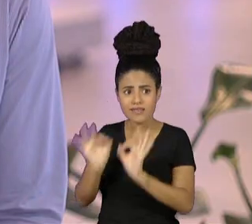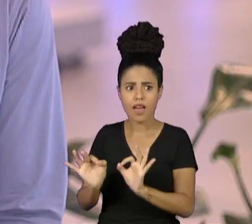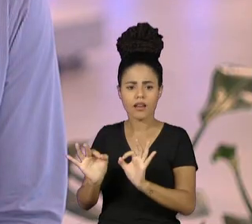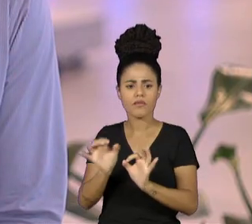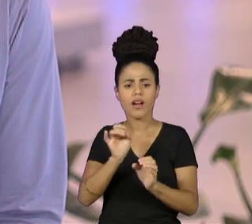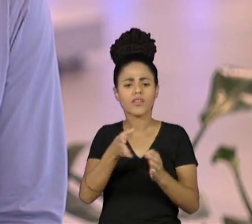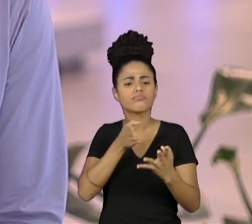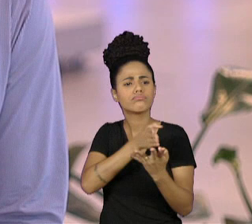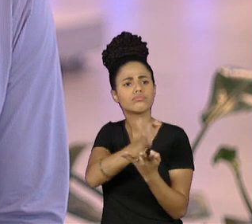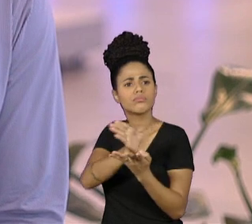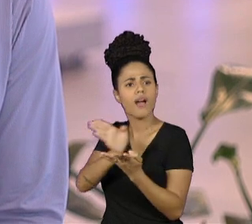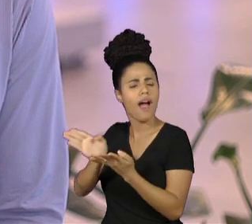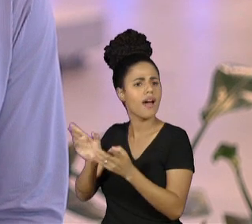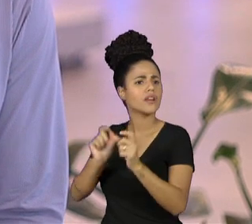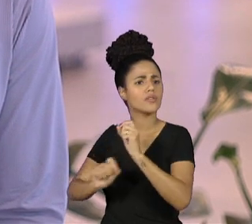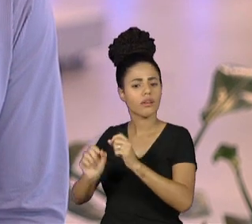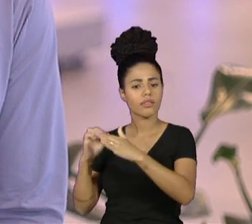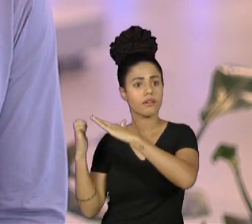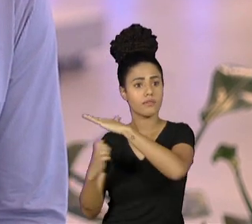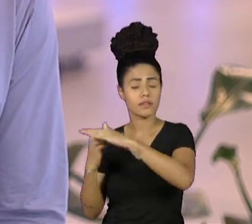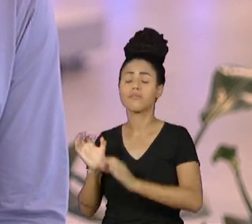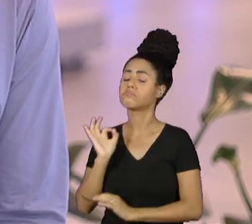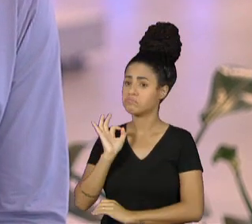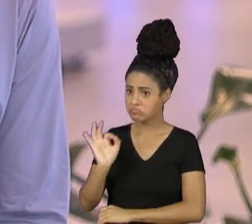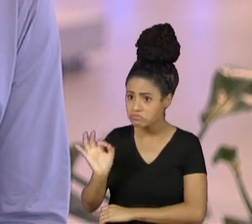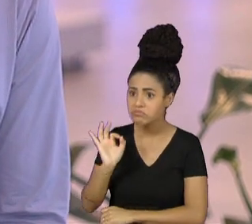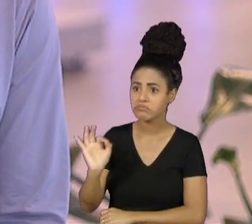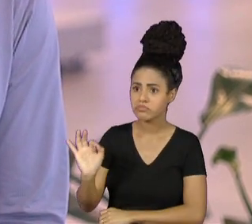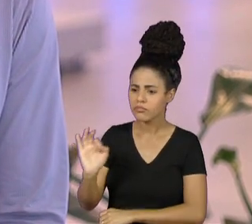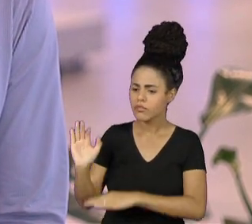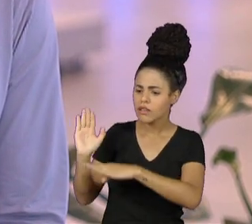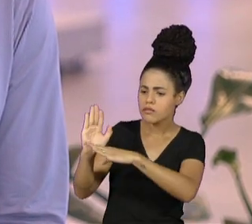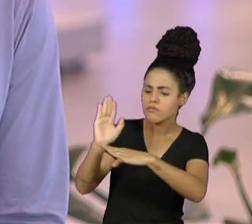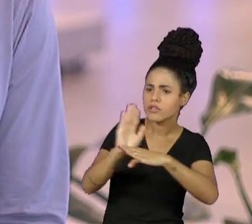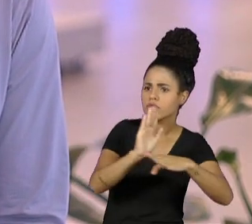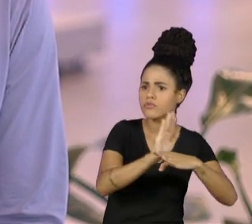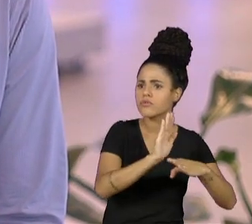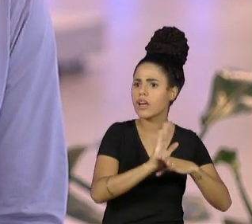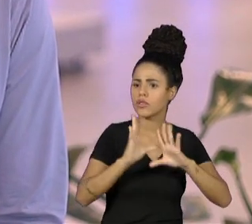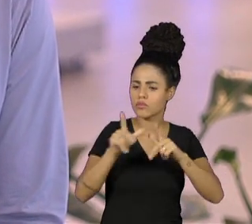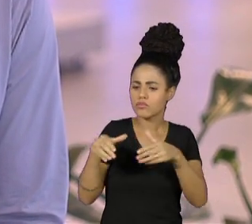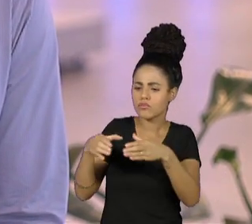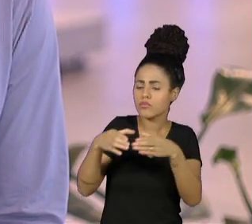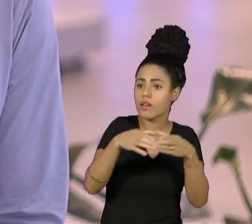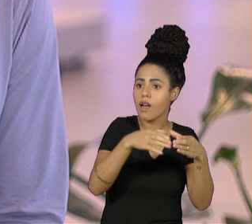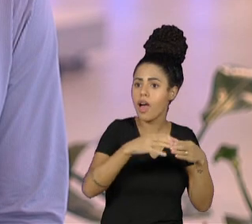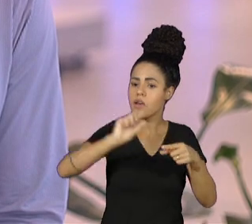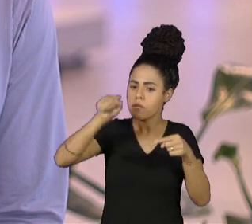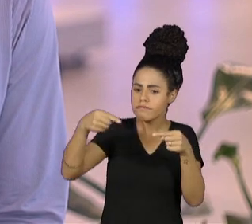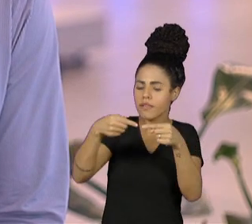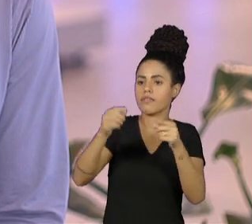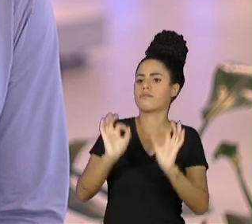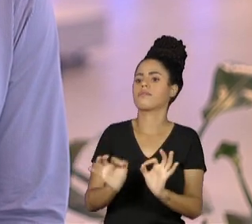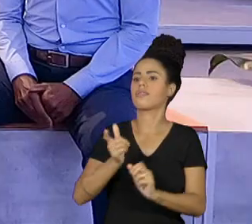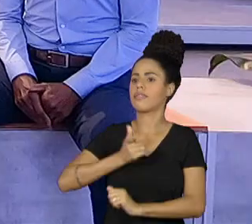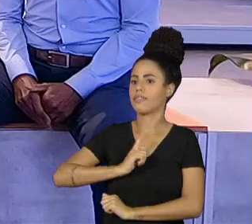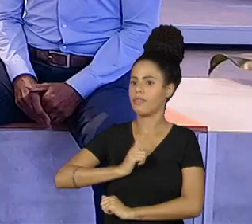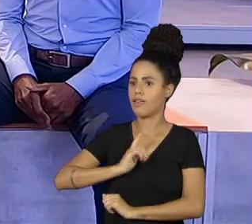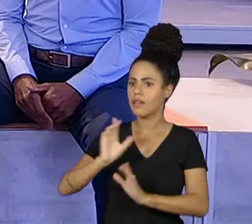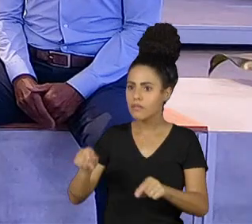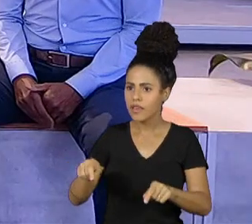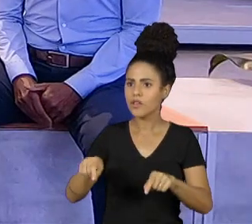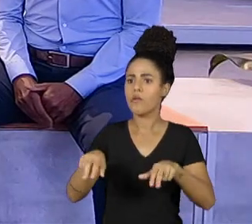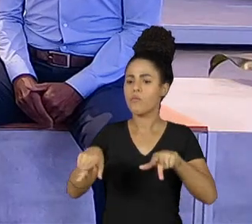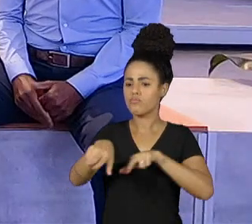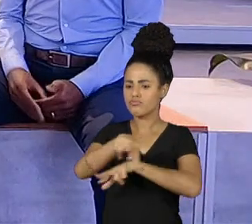Perfeito, exatamente, é isso. E até para ajudar o trabalho dos núcleos, né, nós temos uma meta corporativa. Sim. De diversidade e